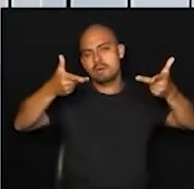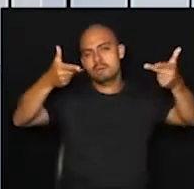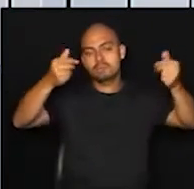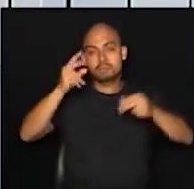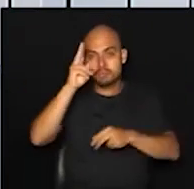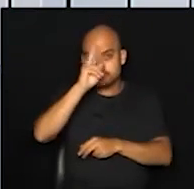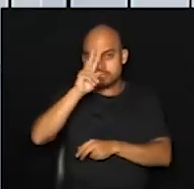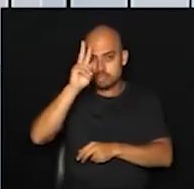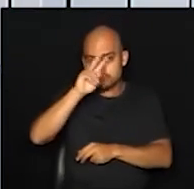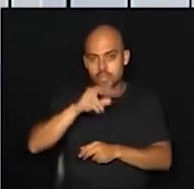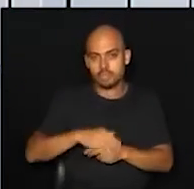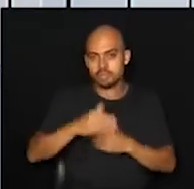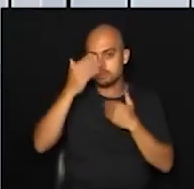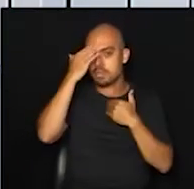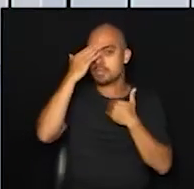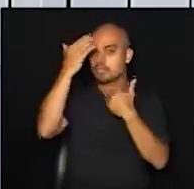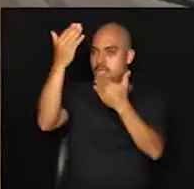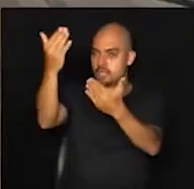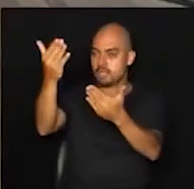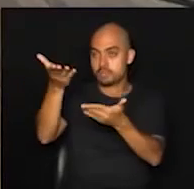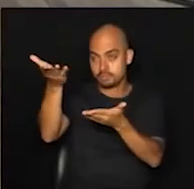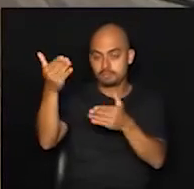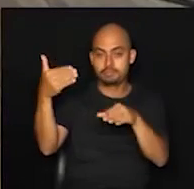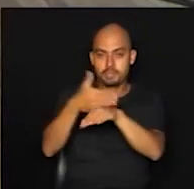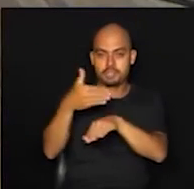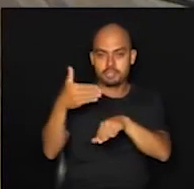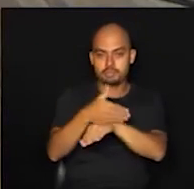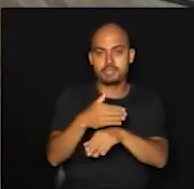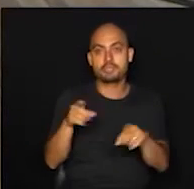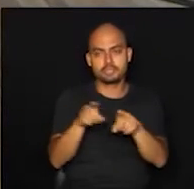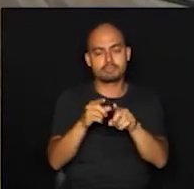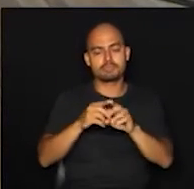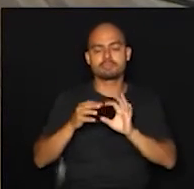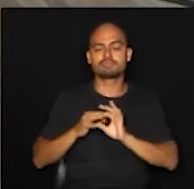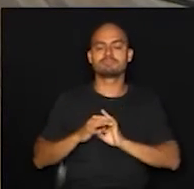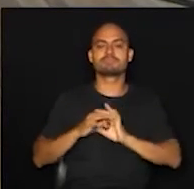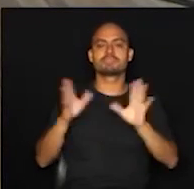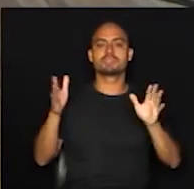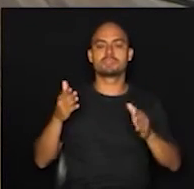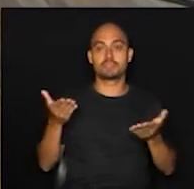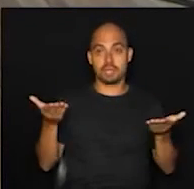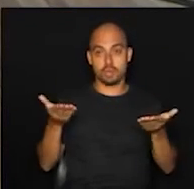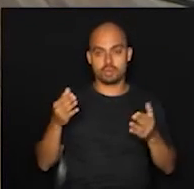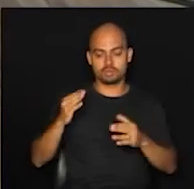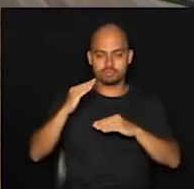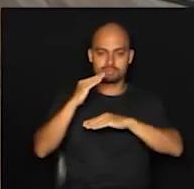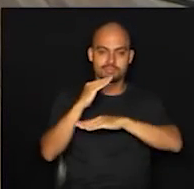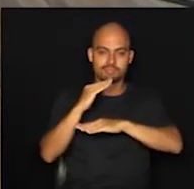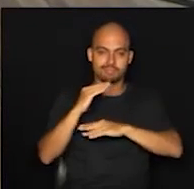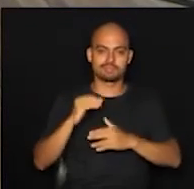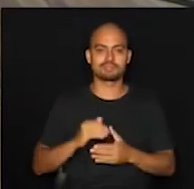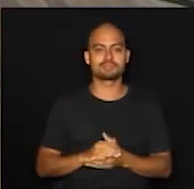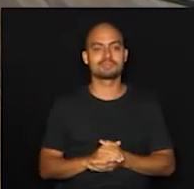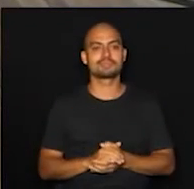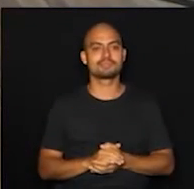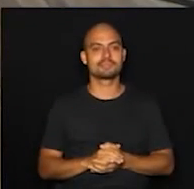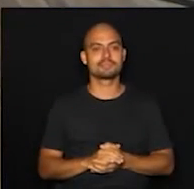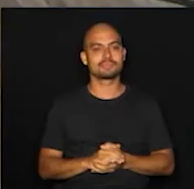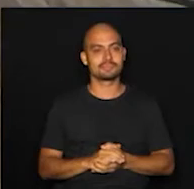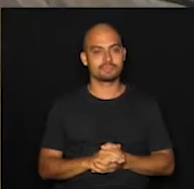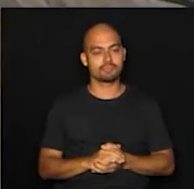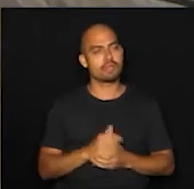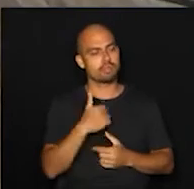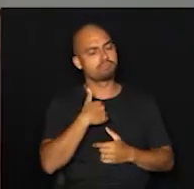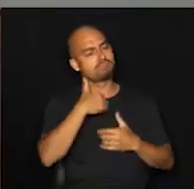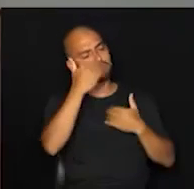história e agradeço novamente a sua participação e disponibilidade aqui com o programa Câmara Total. Eu